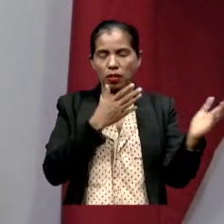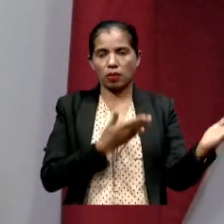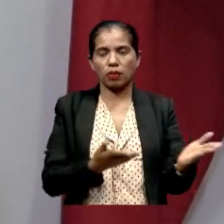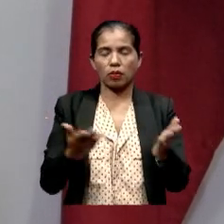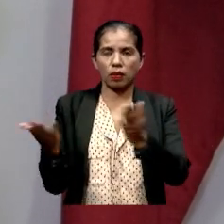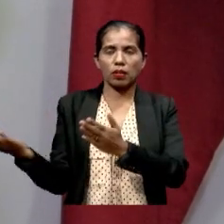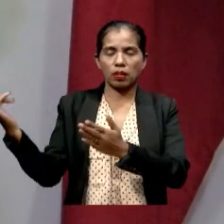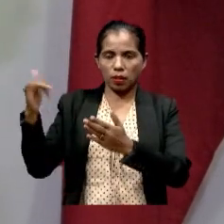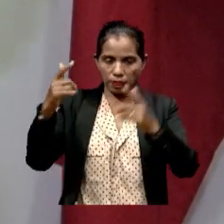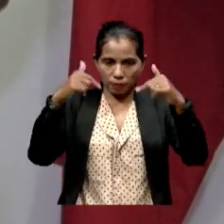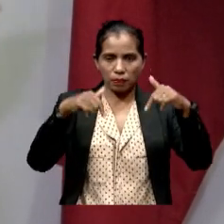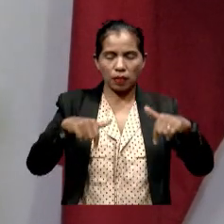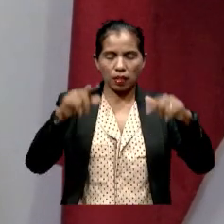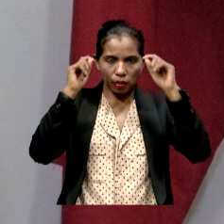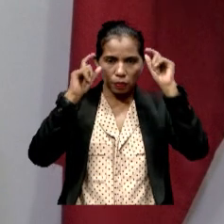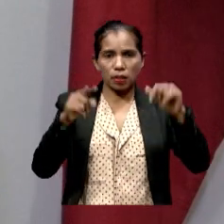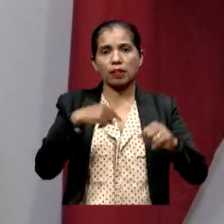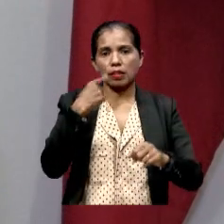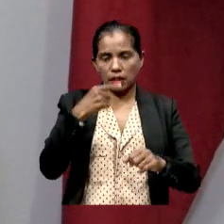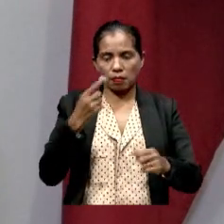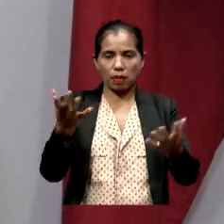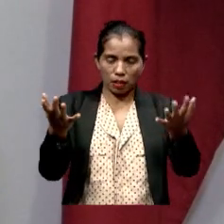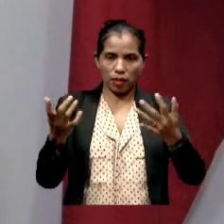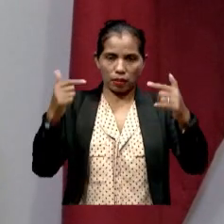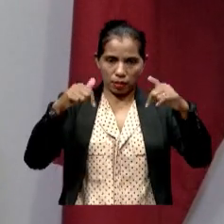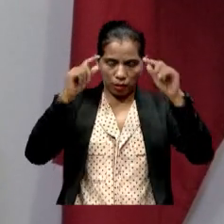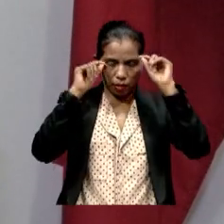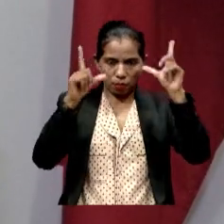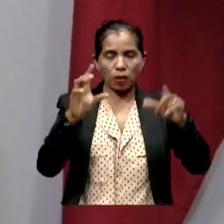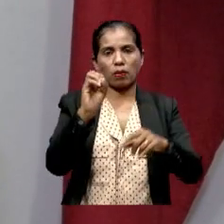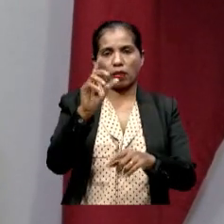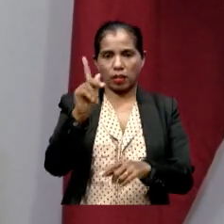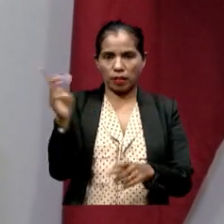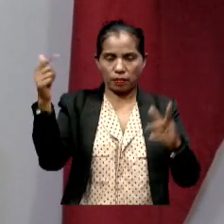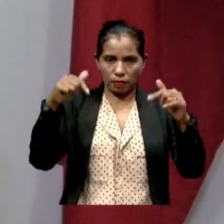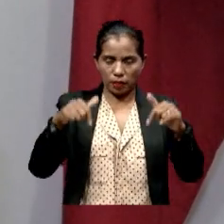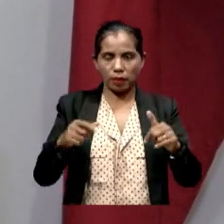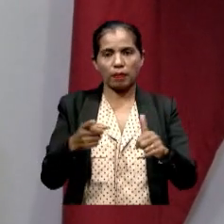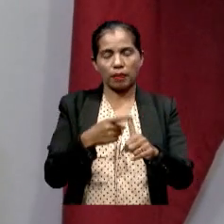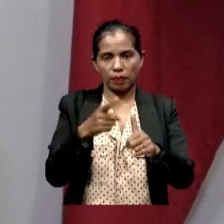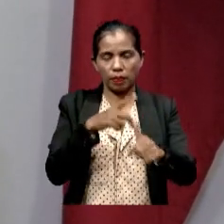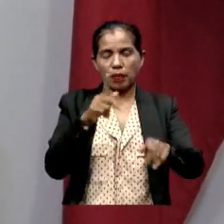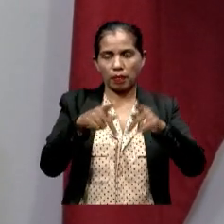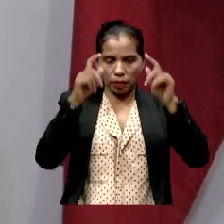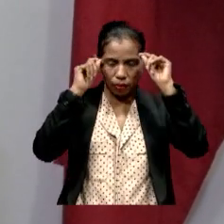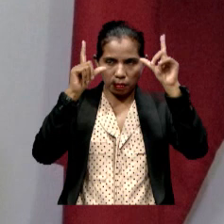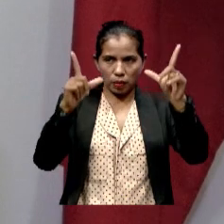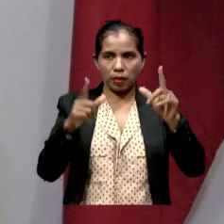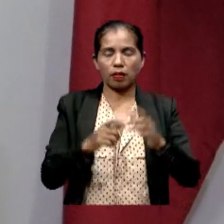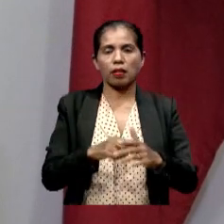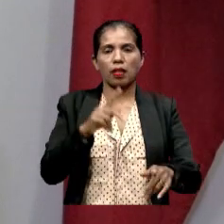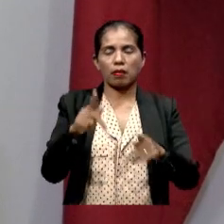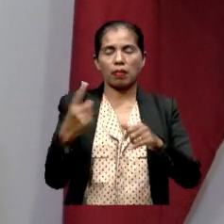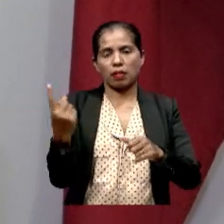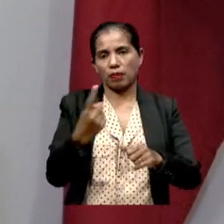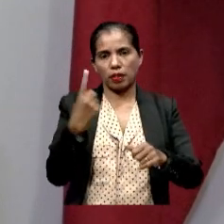fila mais sema. A cara fila, né? Tamba, primeiro, cidadão Timor, nem sempre cidadão